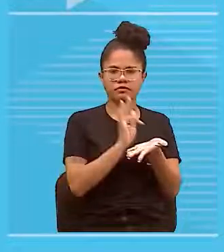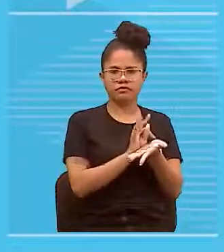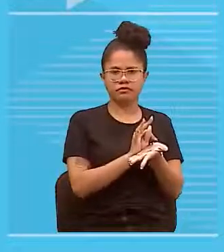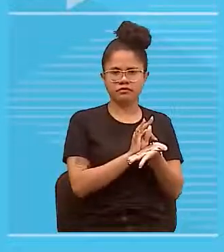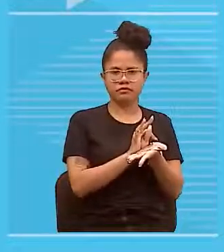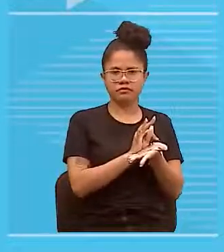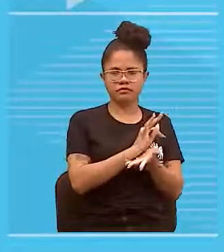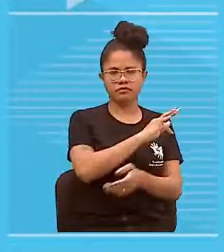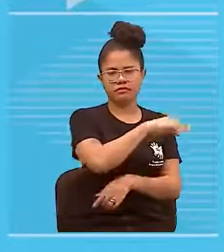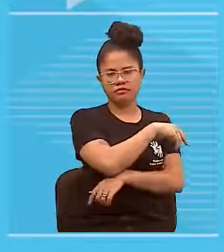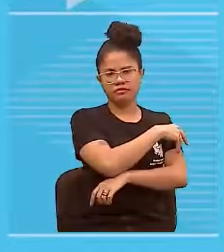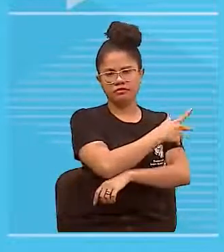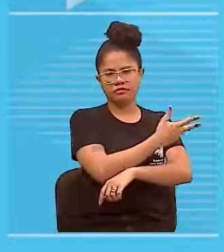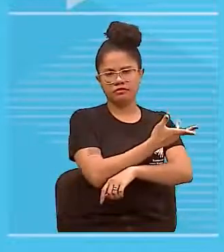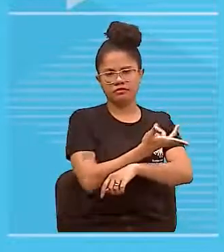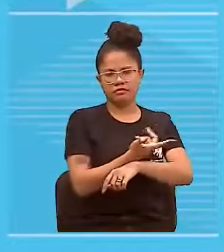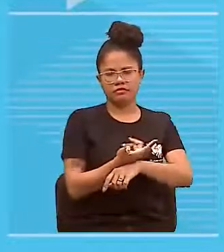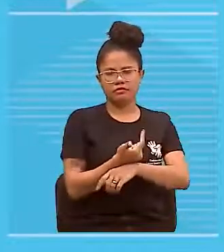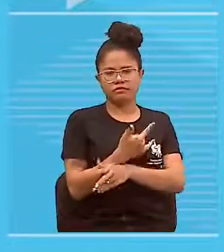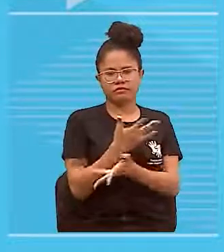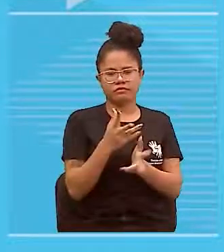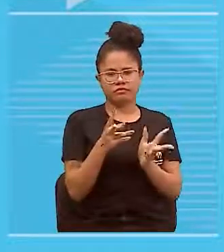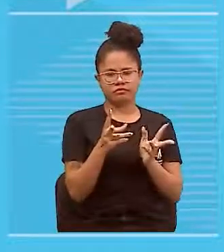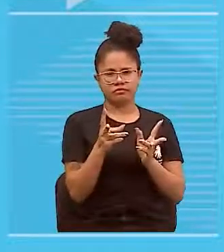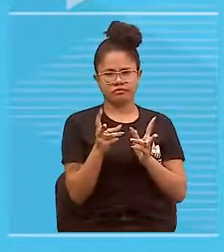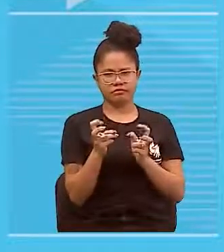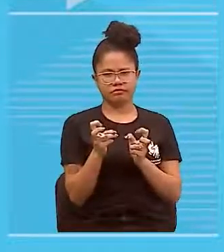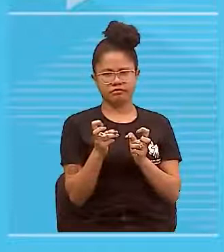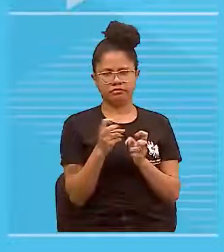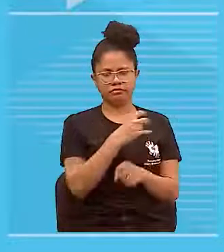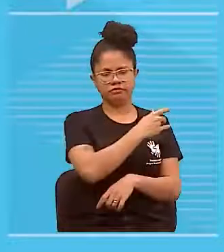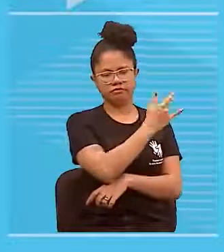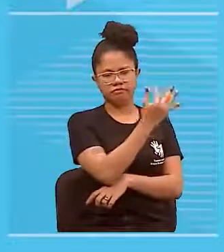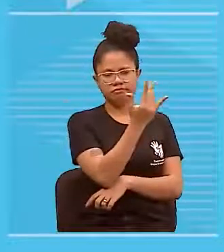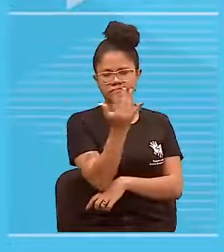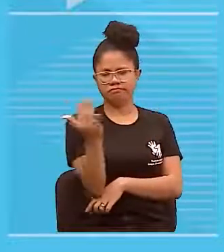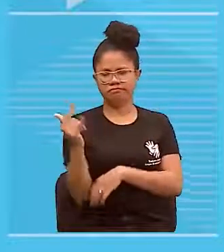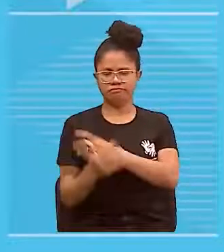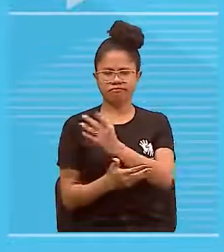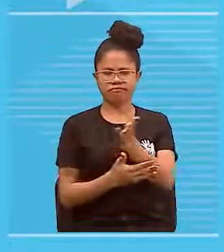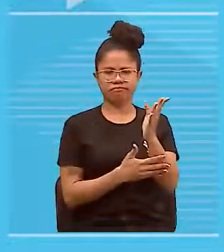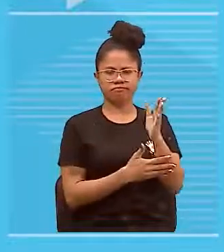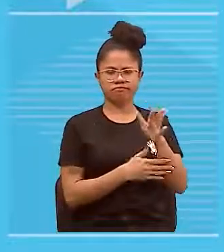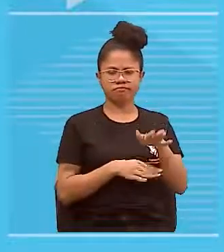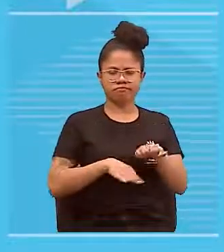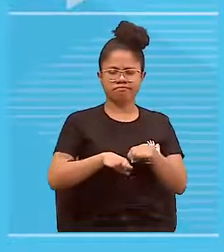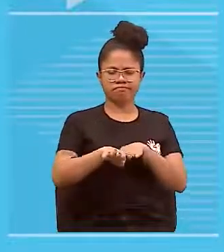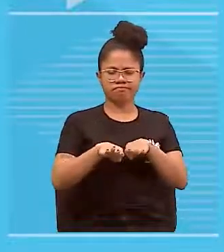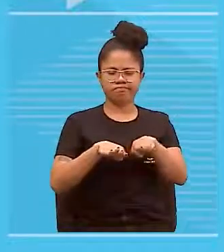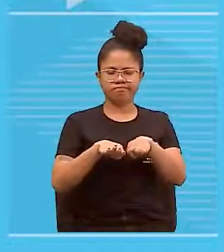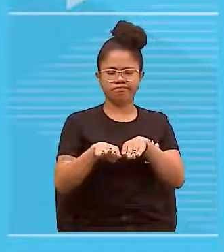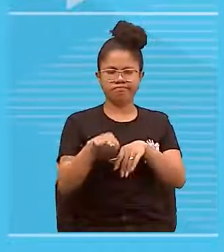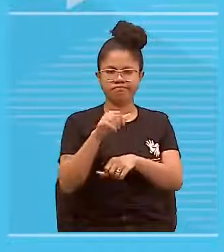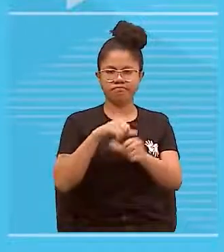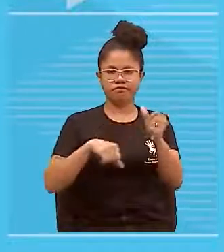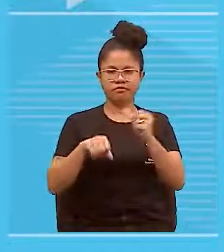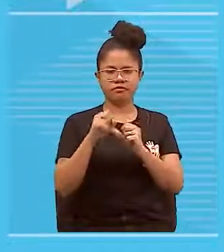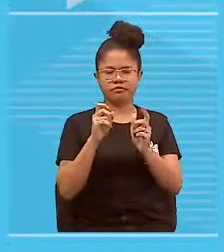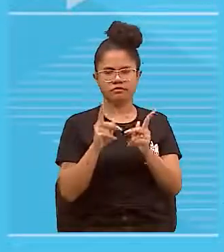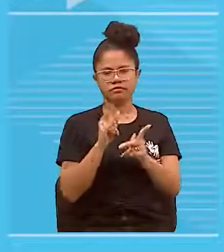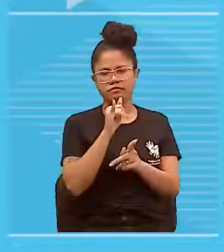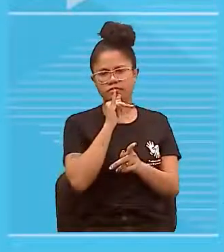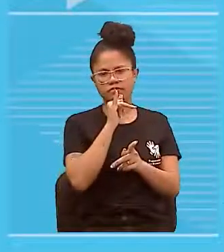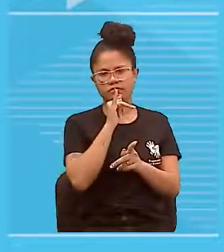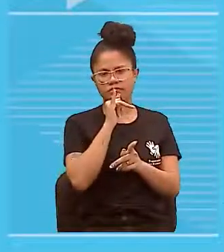né, você vê a diferença da mata na margem das estradas. Vai mudando a paisagem. Eu, por